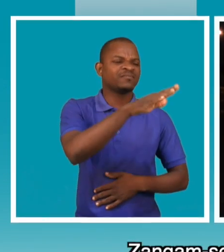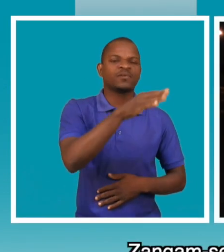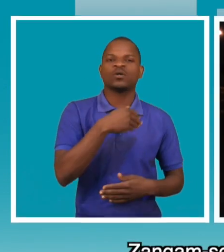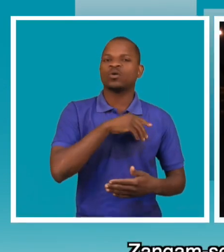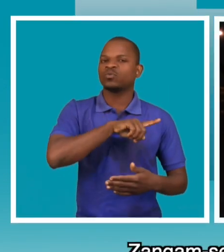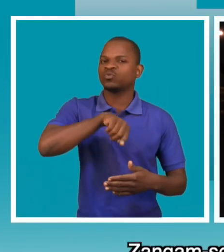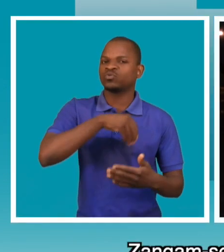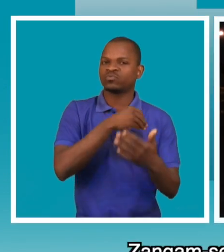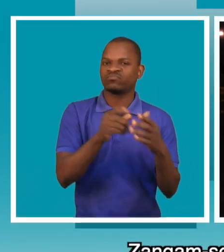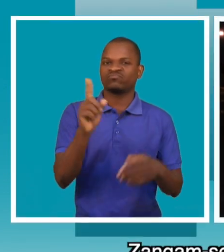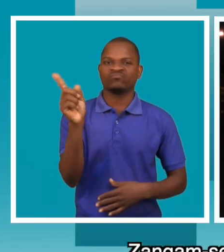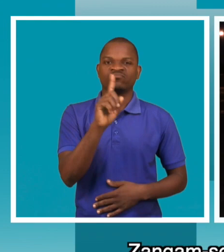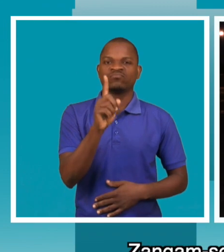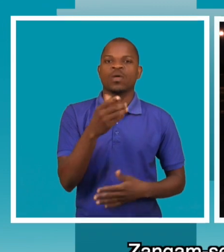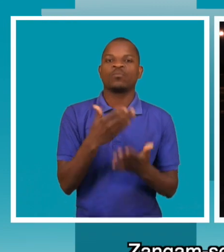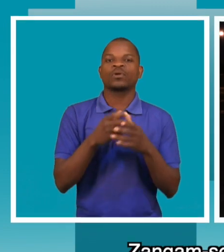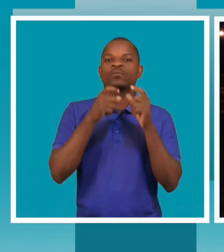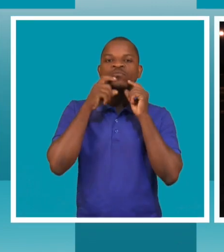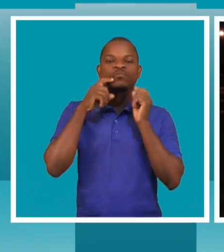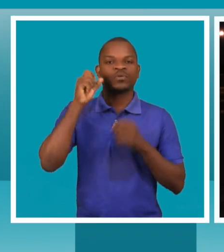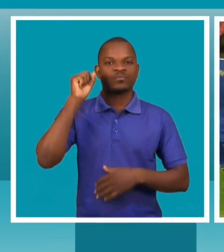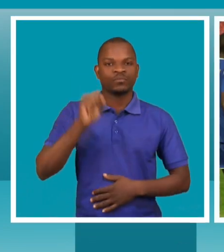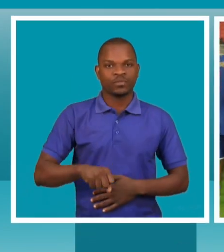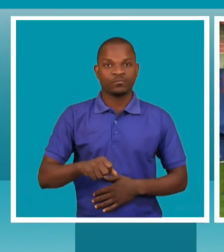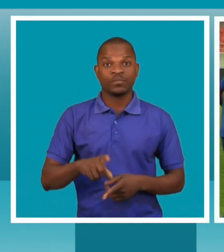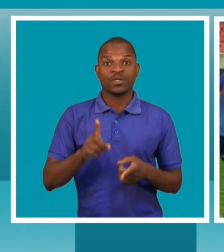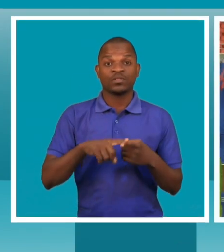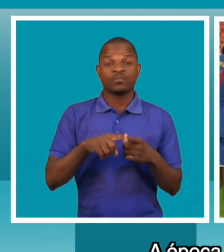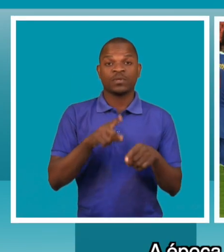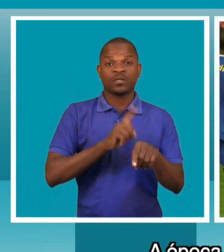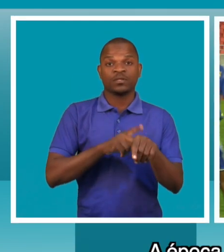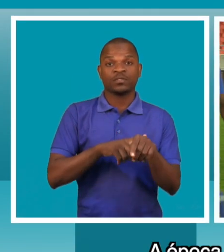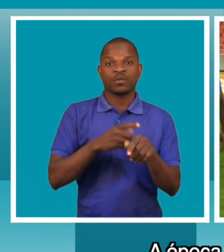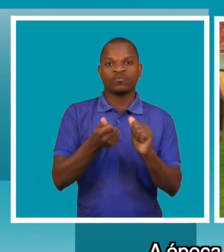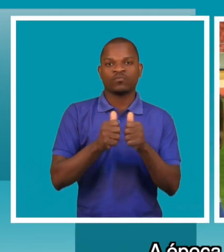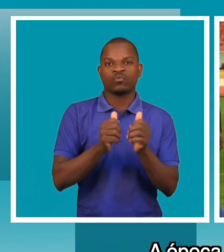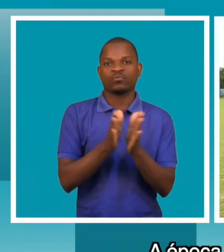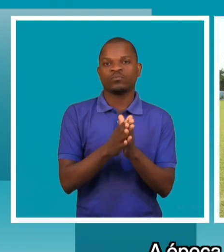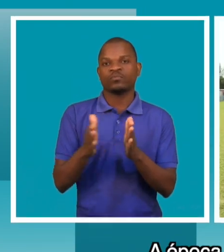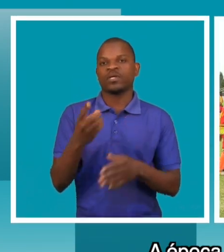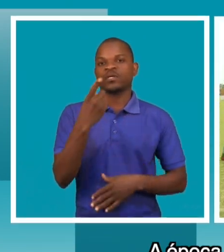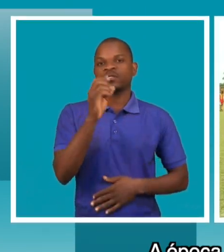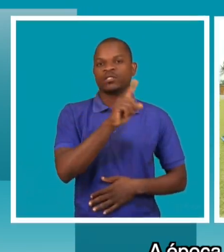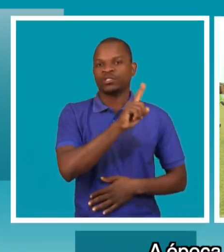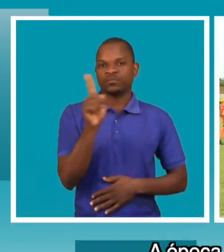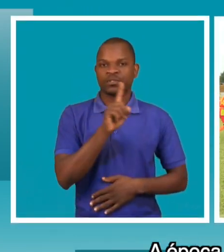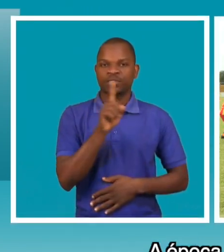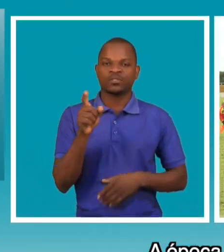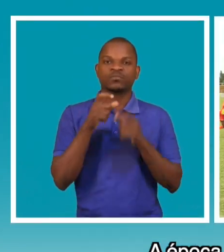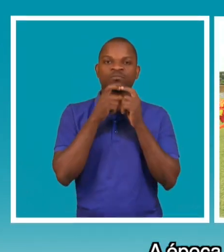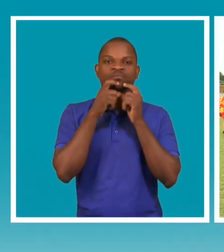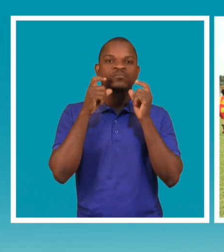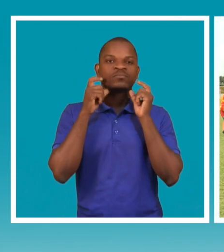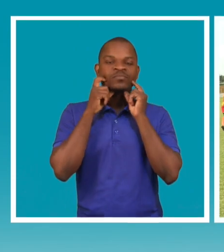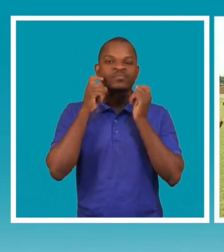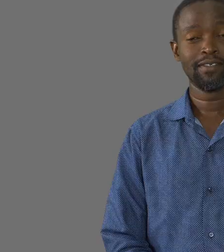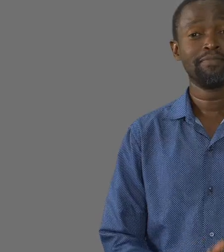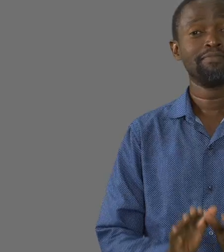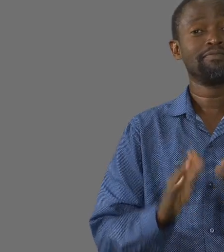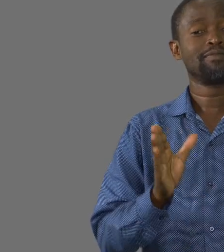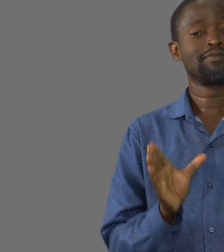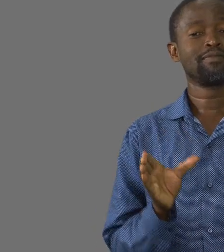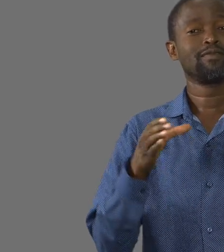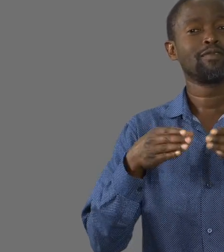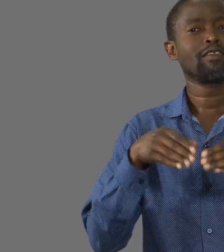que vão para casa, nós não vamos comprar nada, porque o Moçambique perdeu. A época futbolista dura cerca de 10 meses em Moçambique.